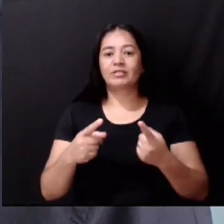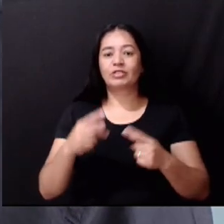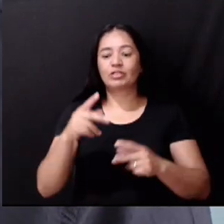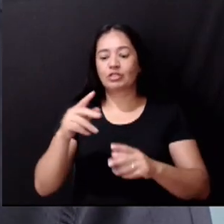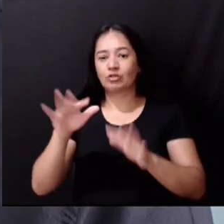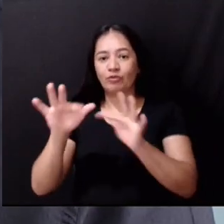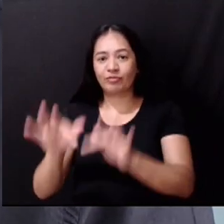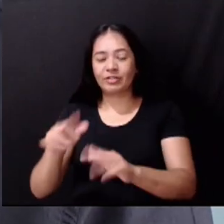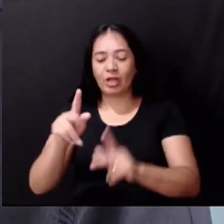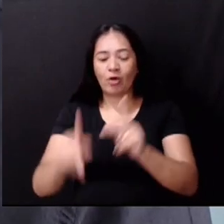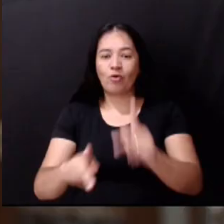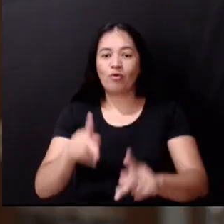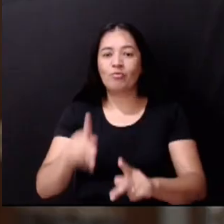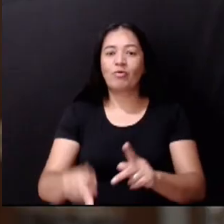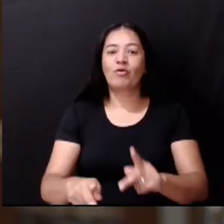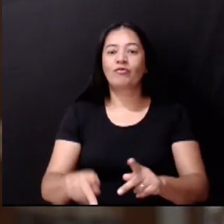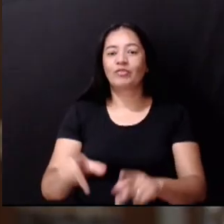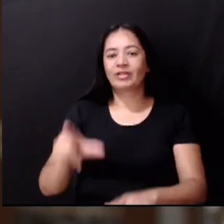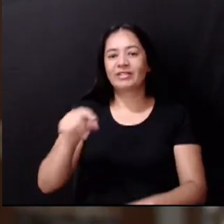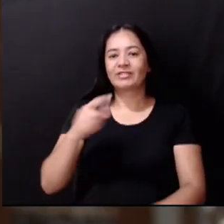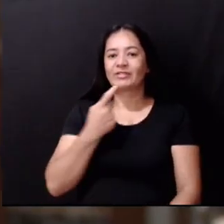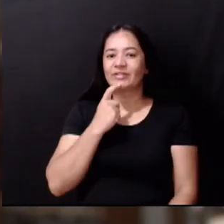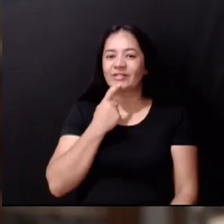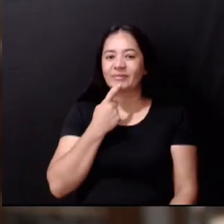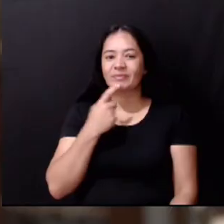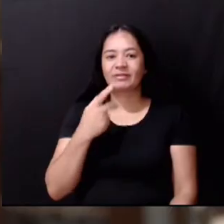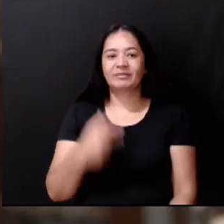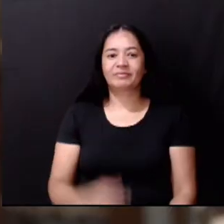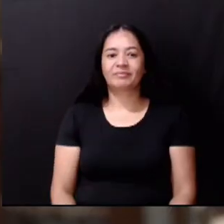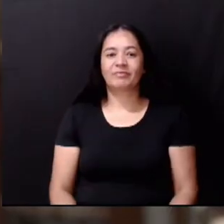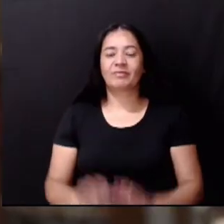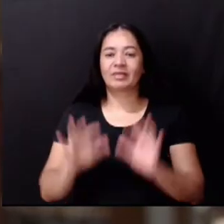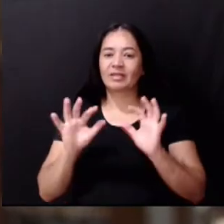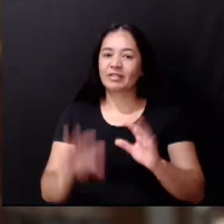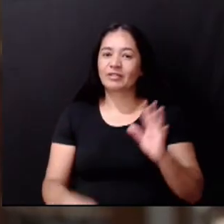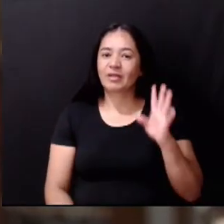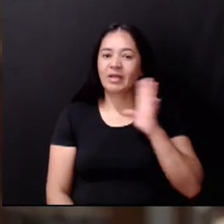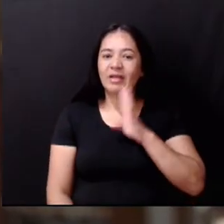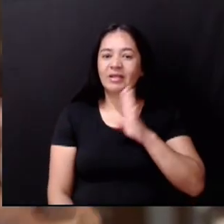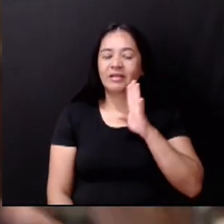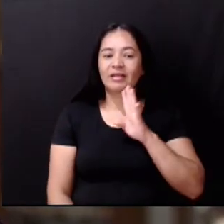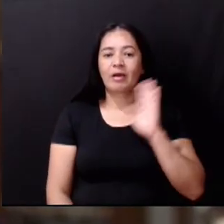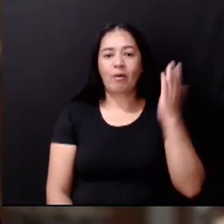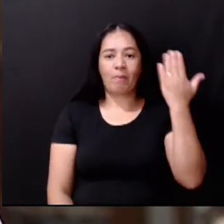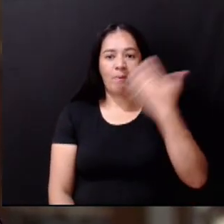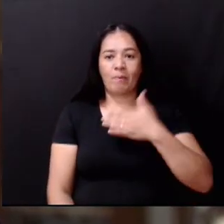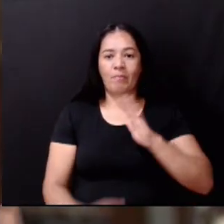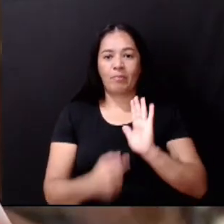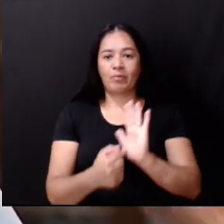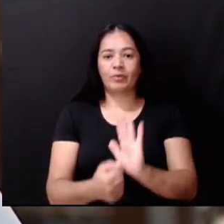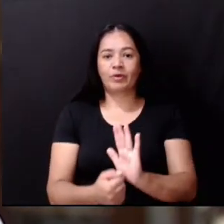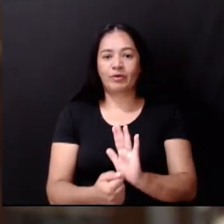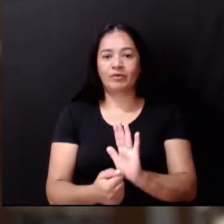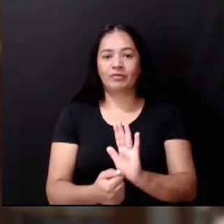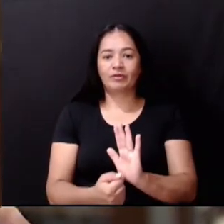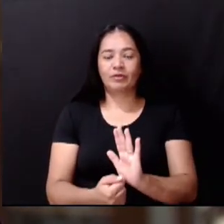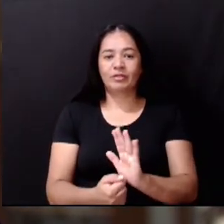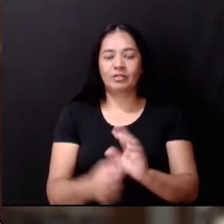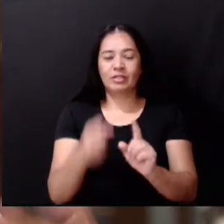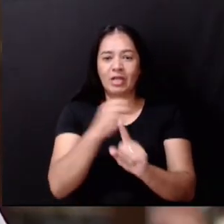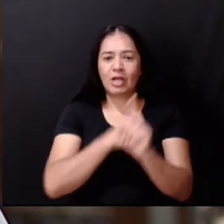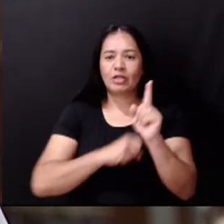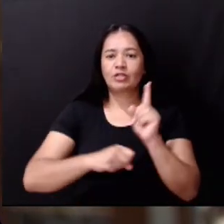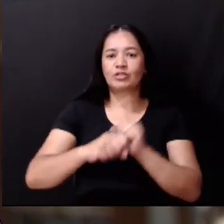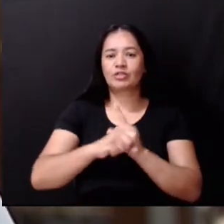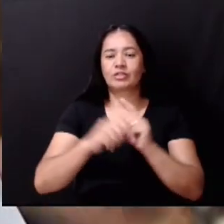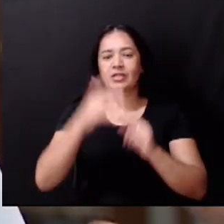Campinas como a grande ganhadora. Não, isso é muito legal, né? Isso demonstra que, primeiro, que a sociedade, os cidadãos